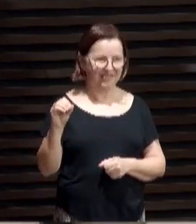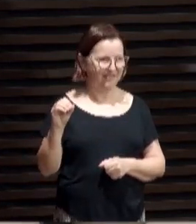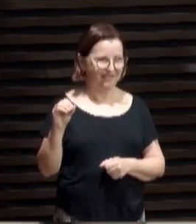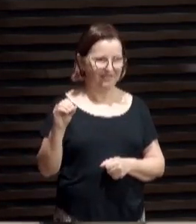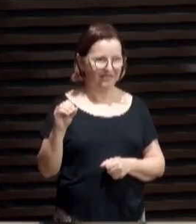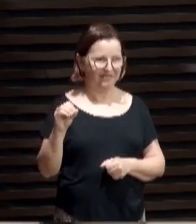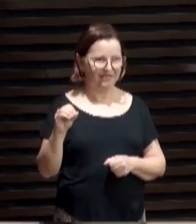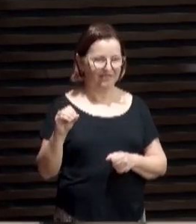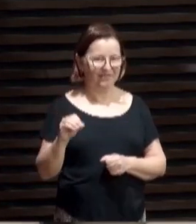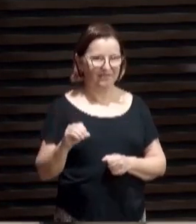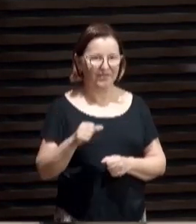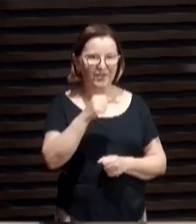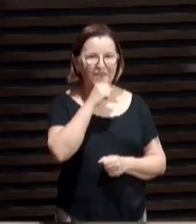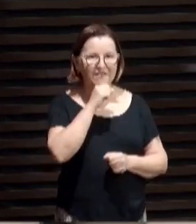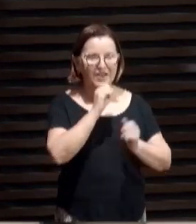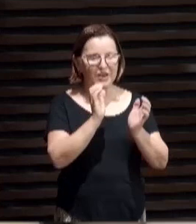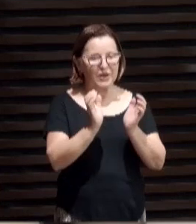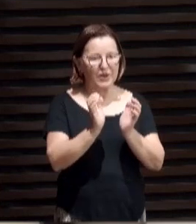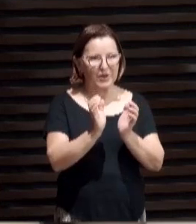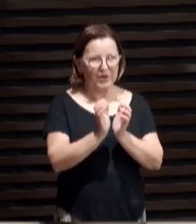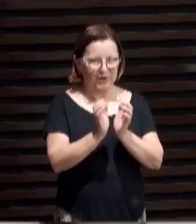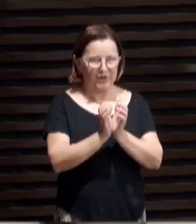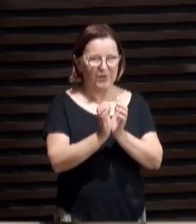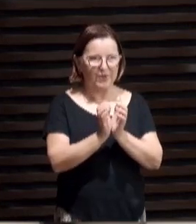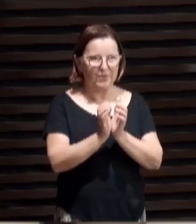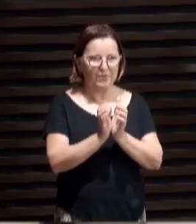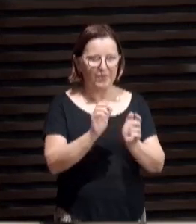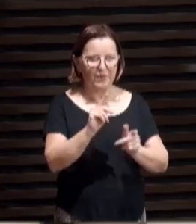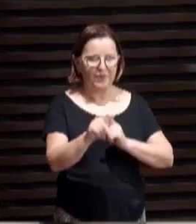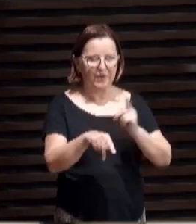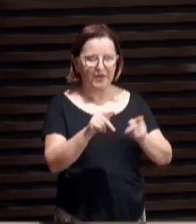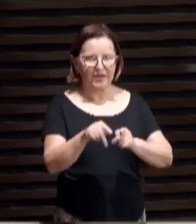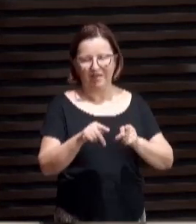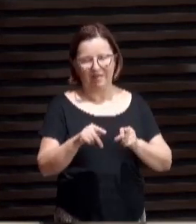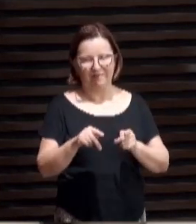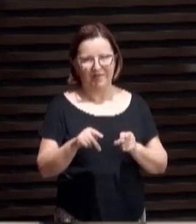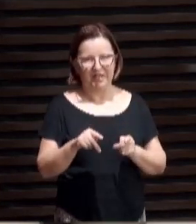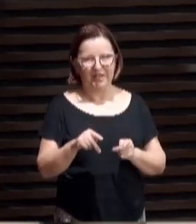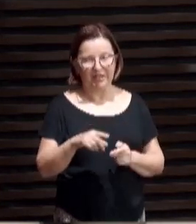O velho Sinédrio continua governando o mundo hoje.